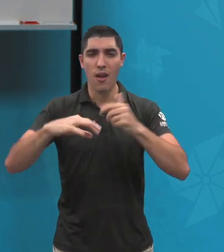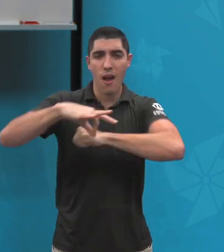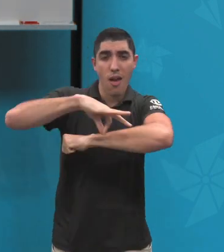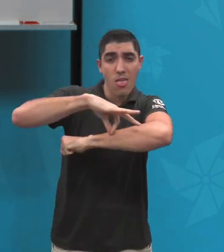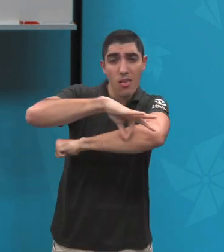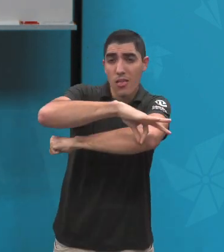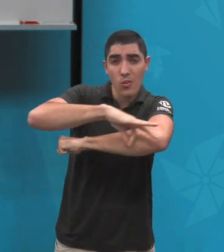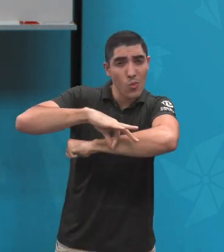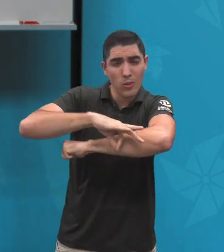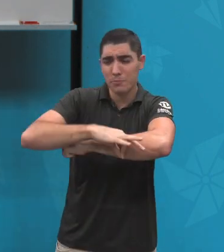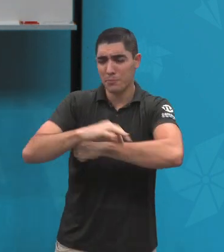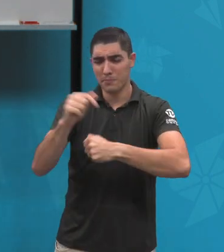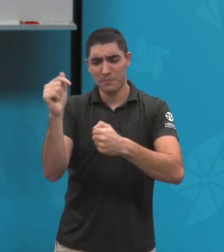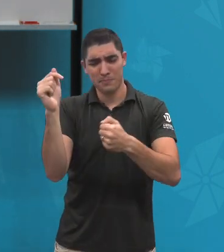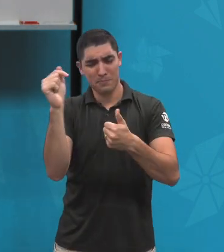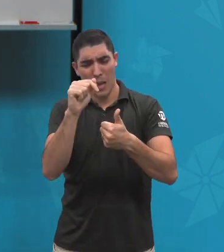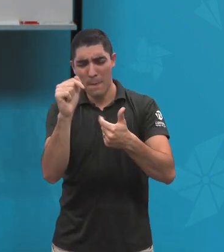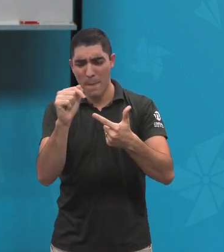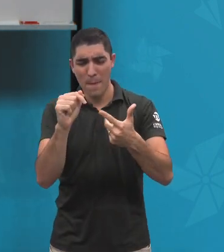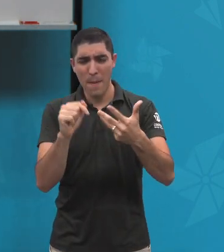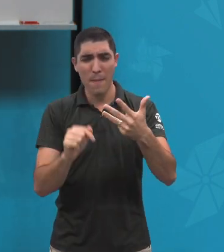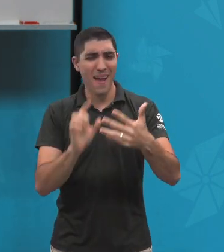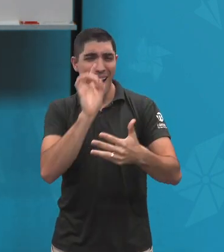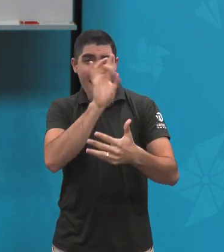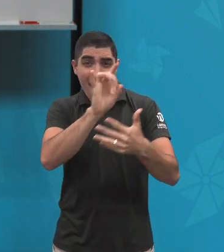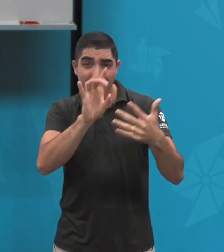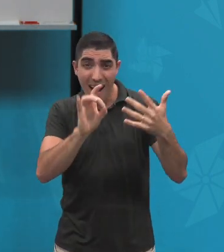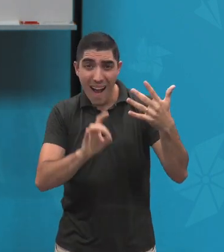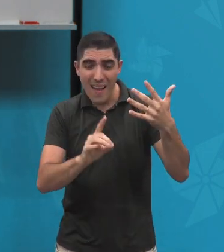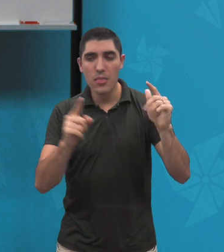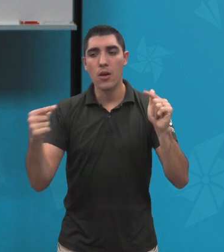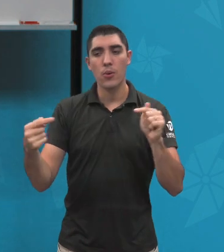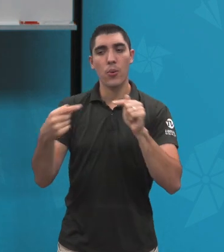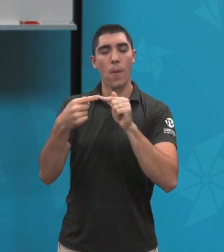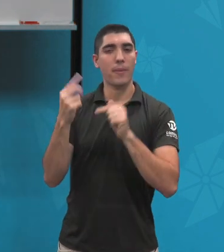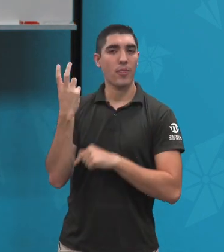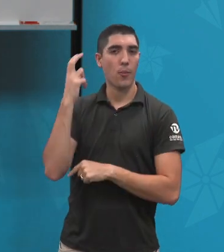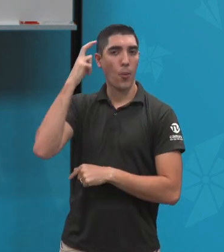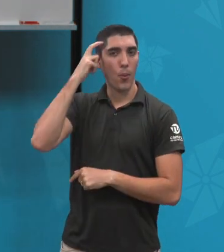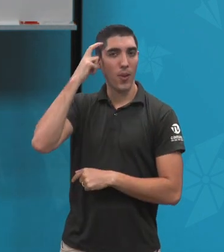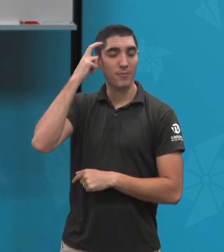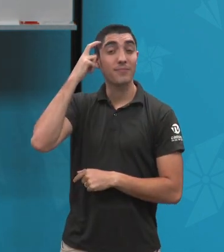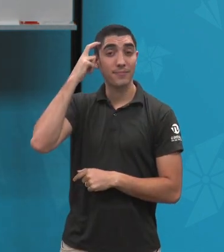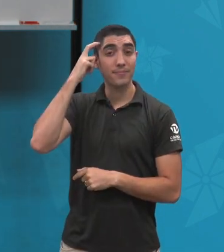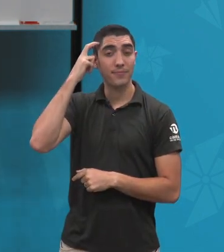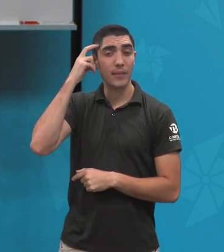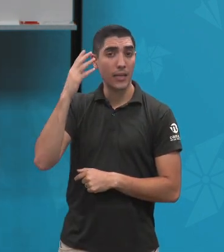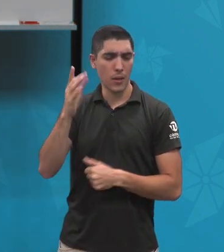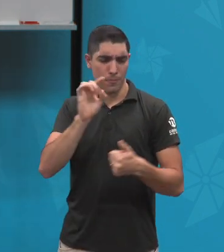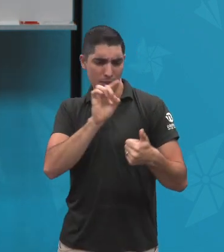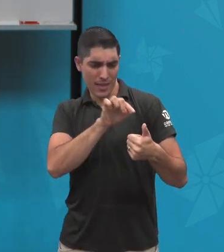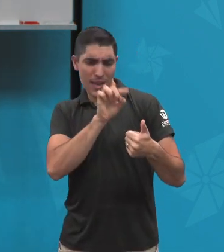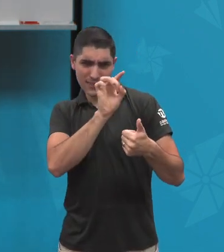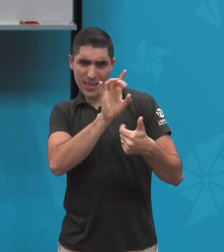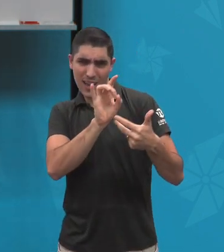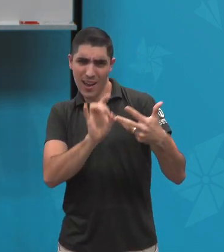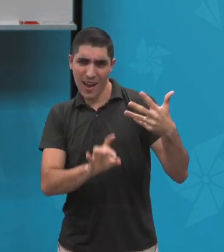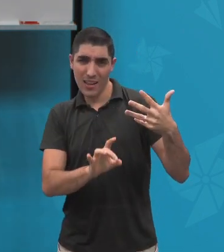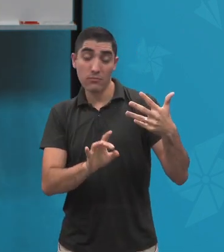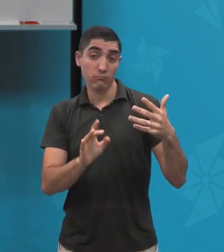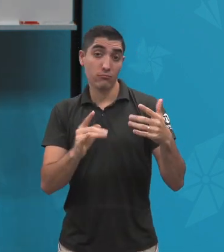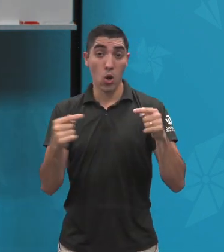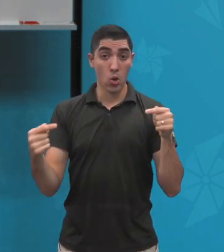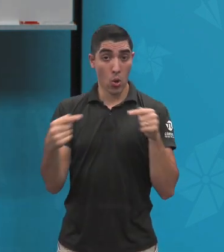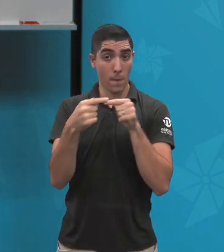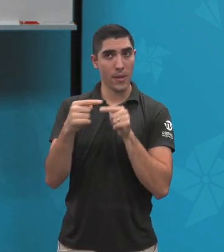enfim. Cada um desses itens culturais, a gente pode pensar como pertencendo a